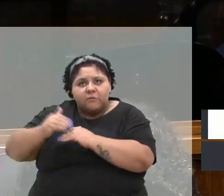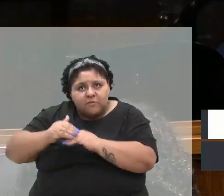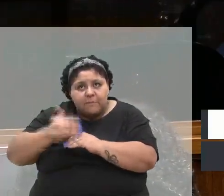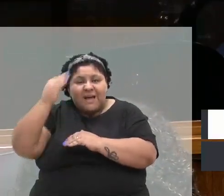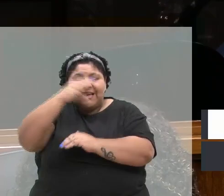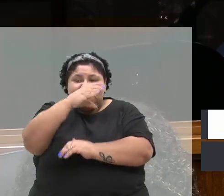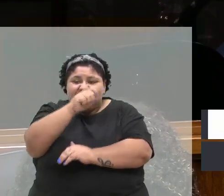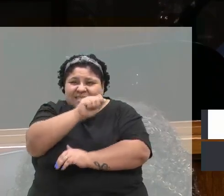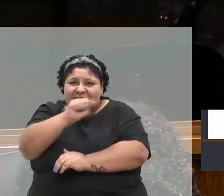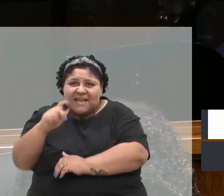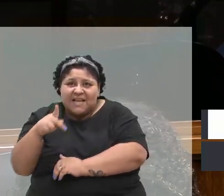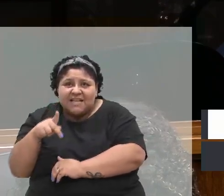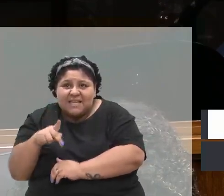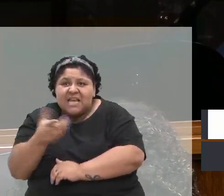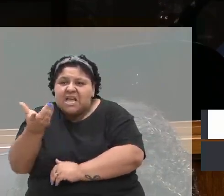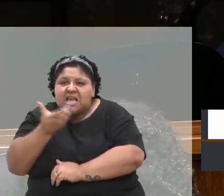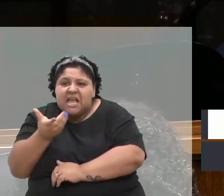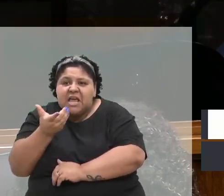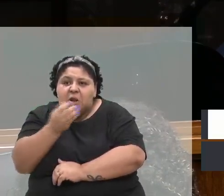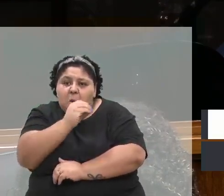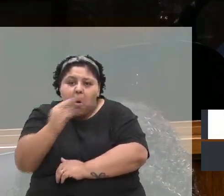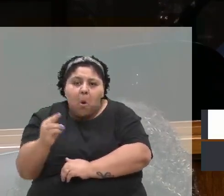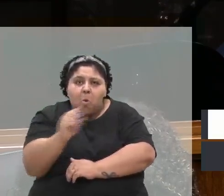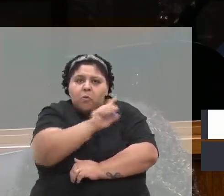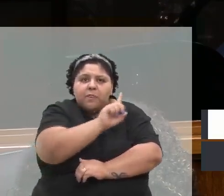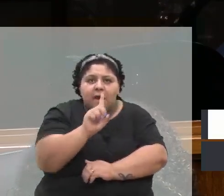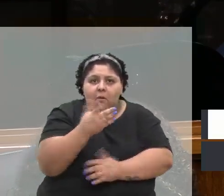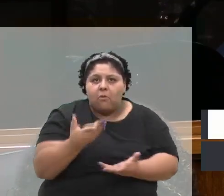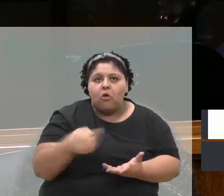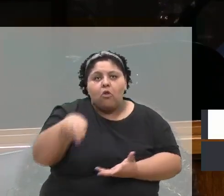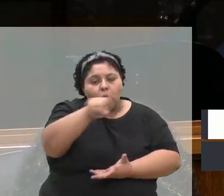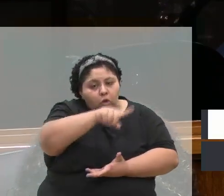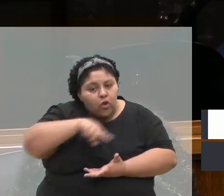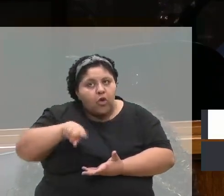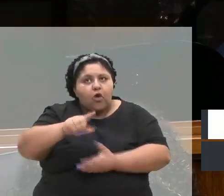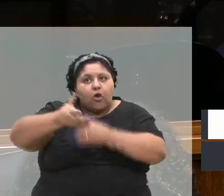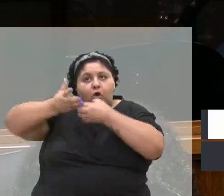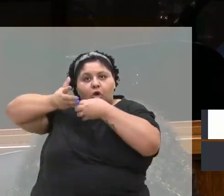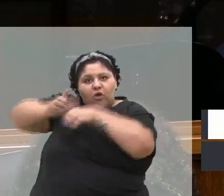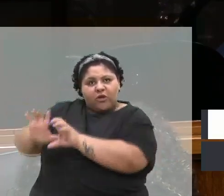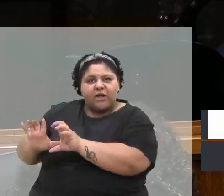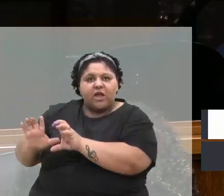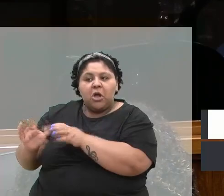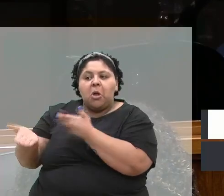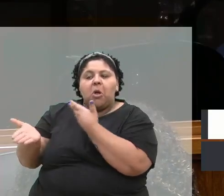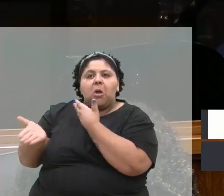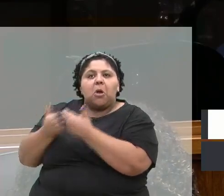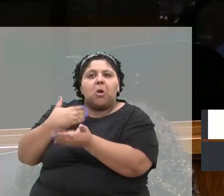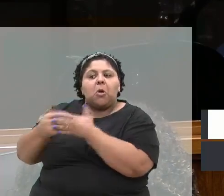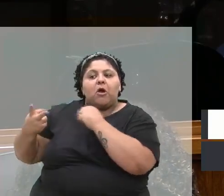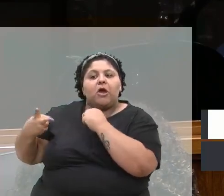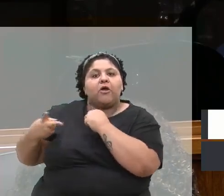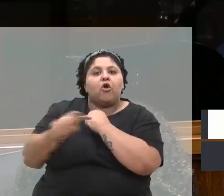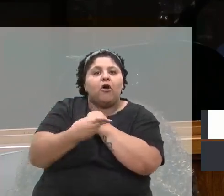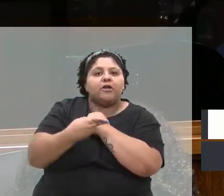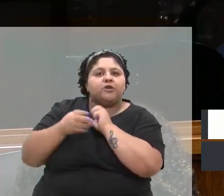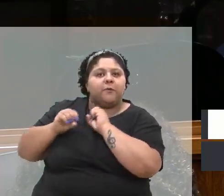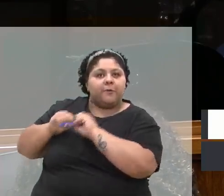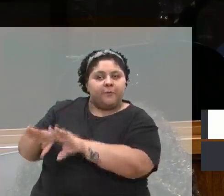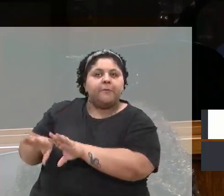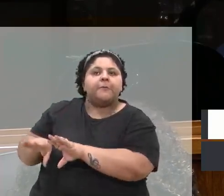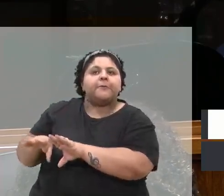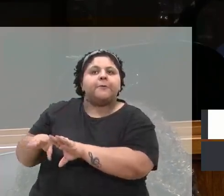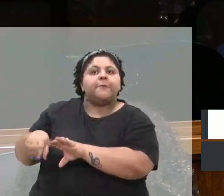CAPS, queiram vocês ou não. Nós somos contra qualquer corte para a educação.